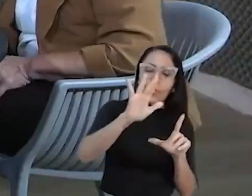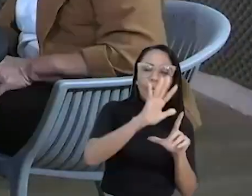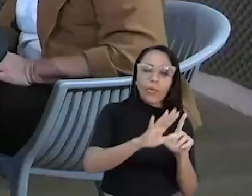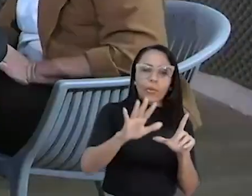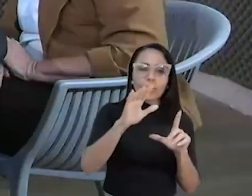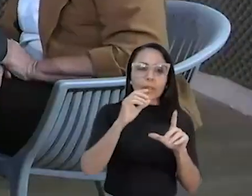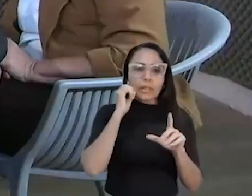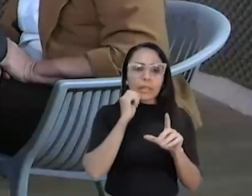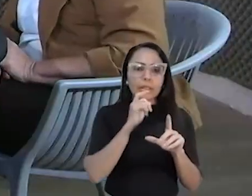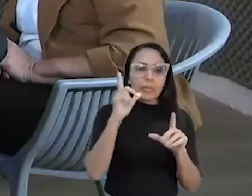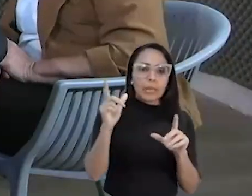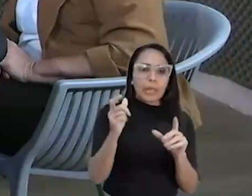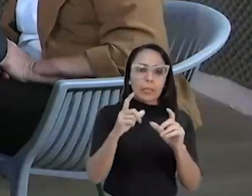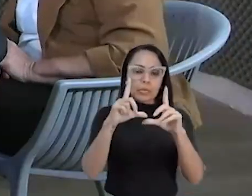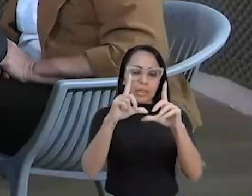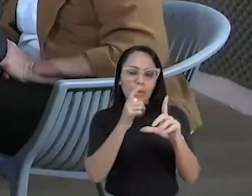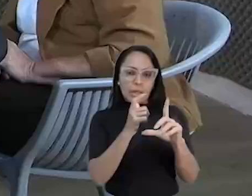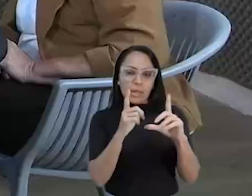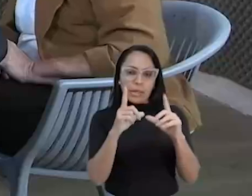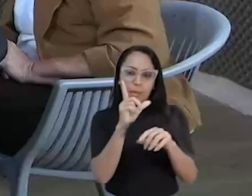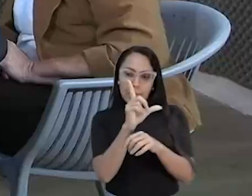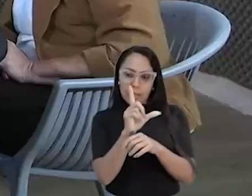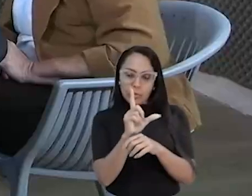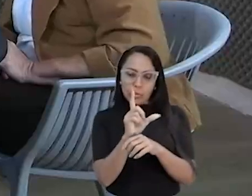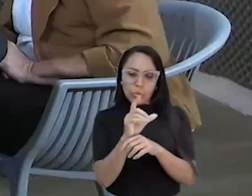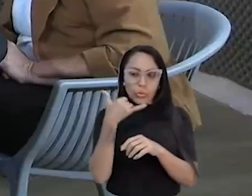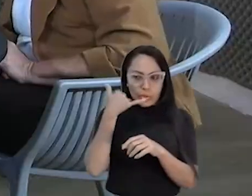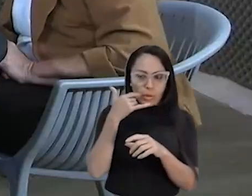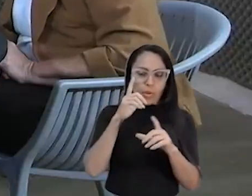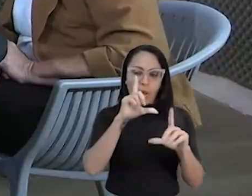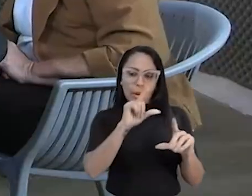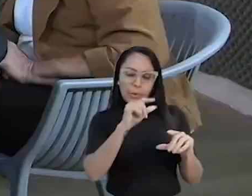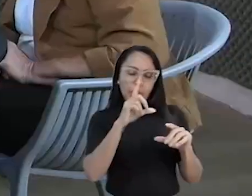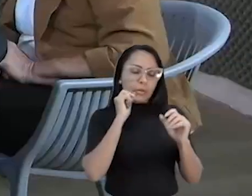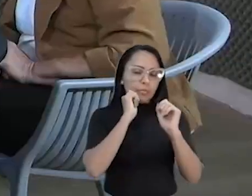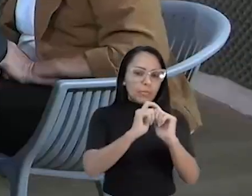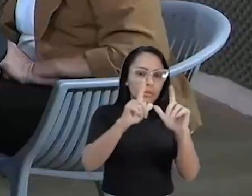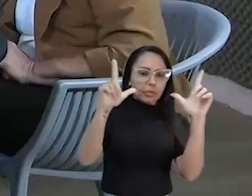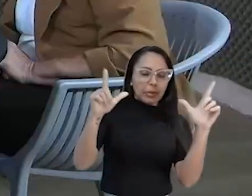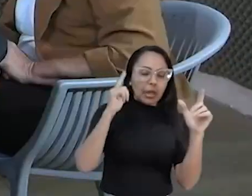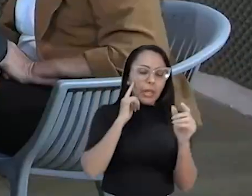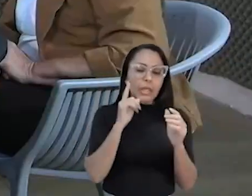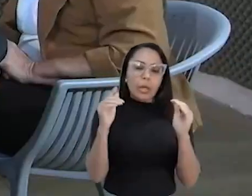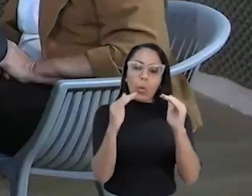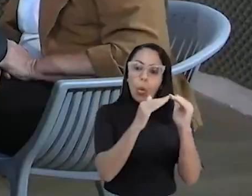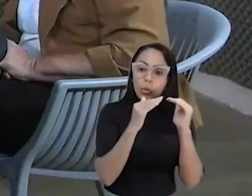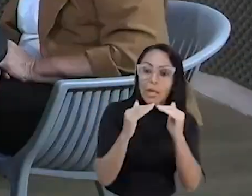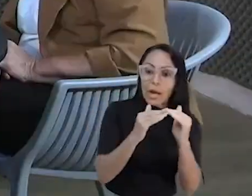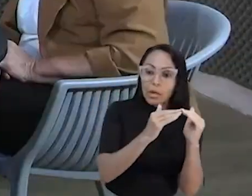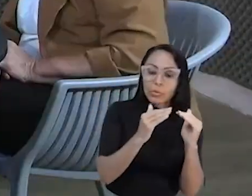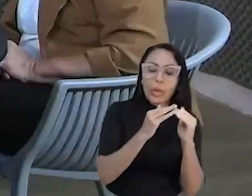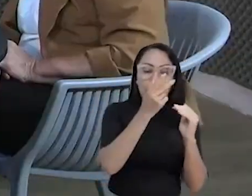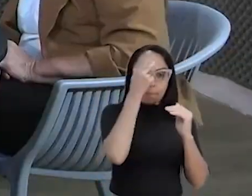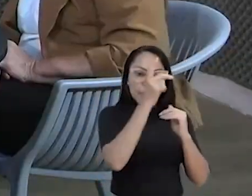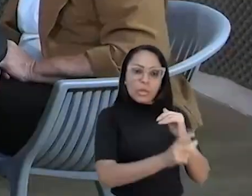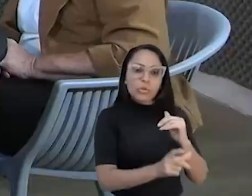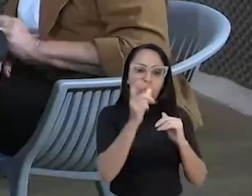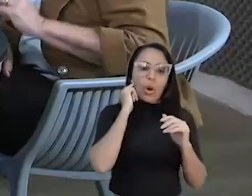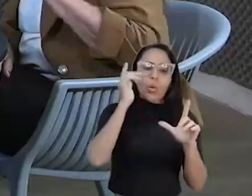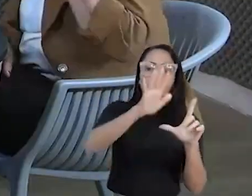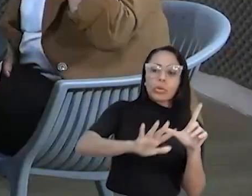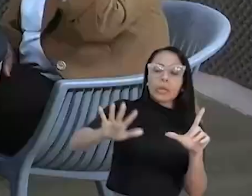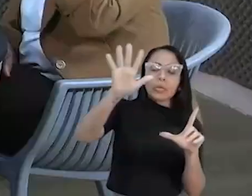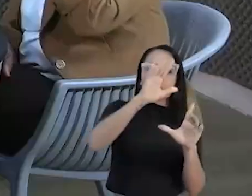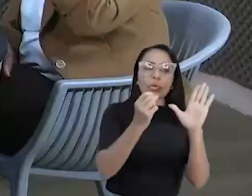tem a tecnologia, realmente, enfim, né? Mas que faz exatamente, criar pontos de contato da pessoa com o ambiente digital